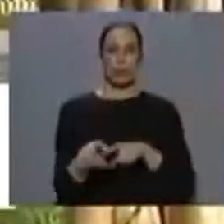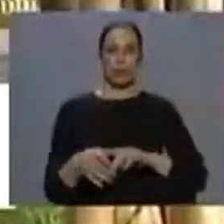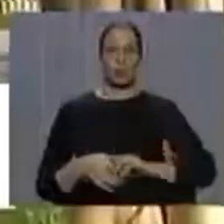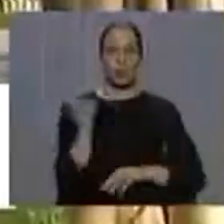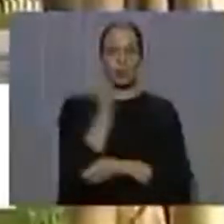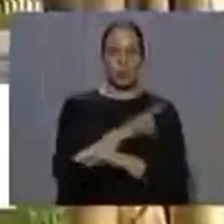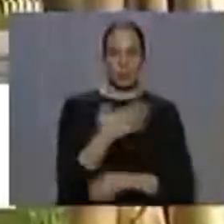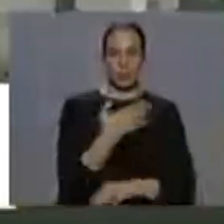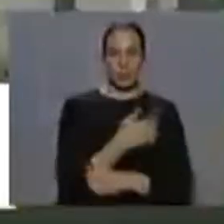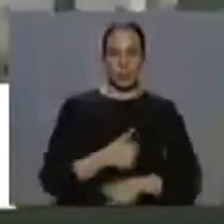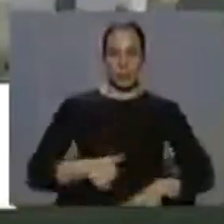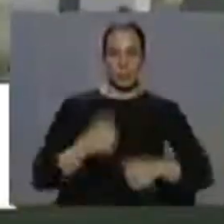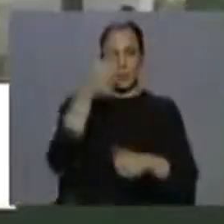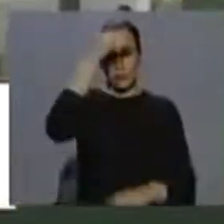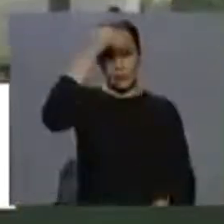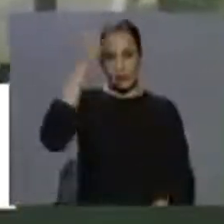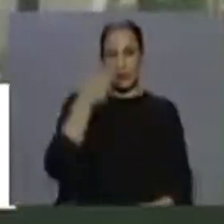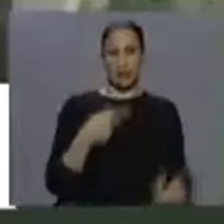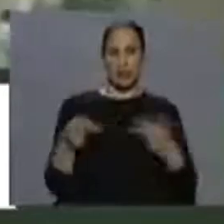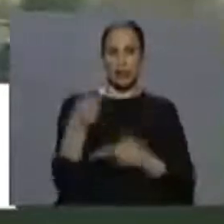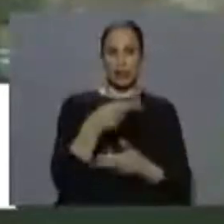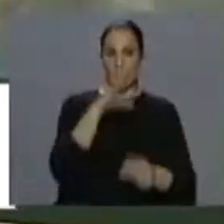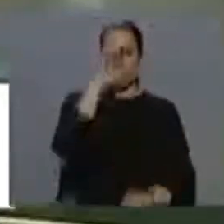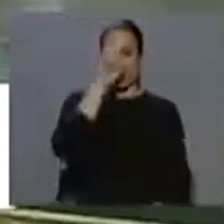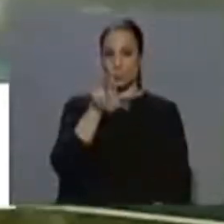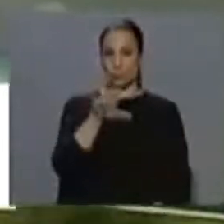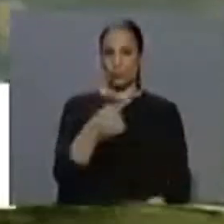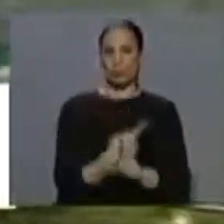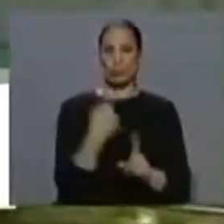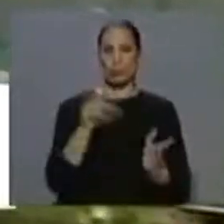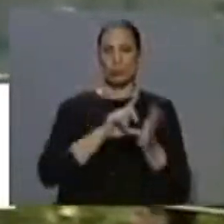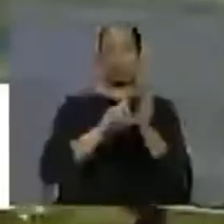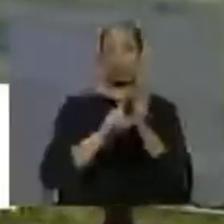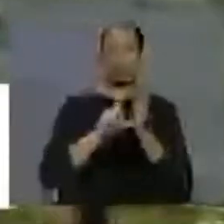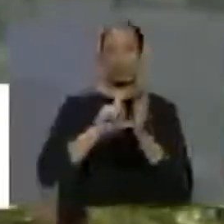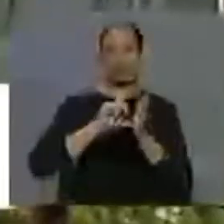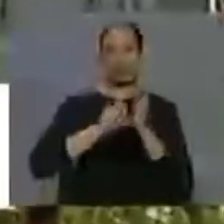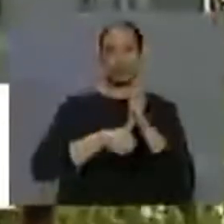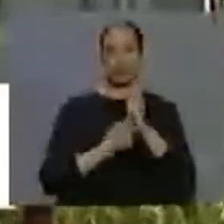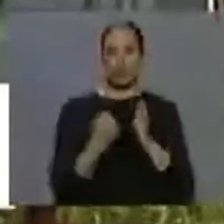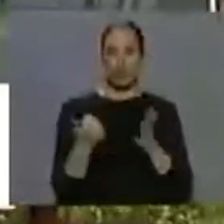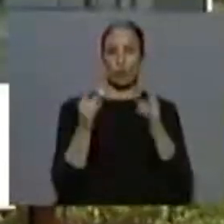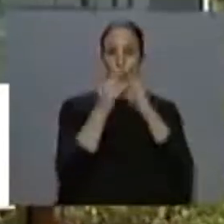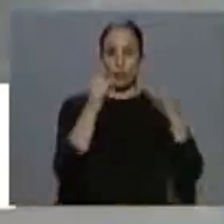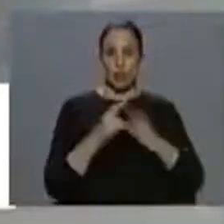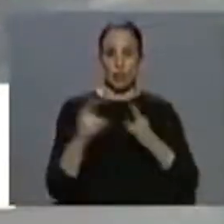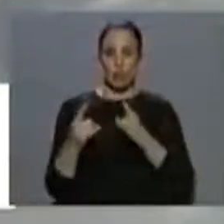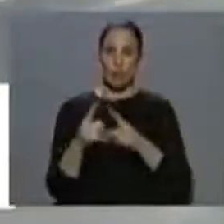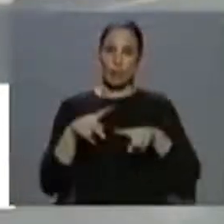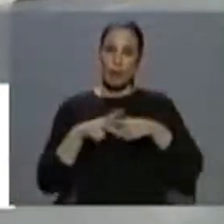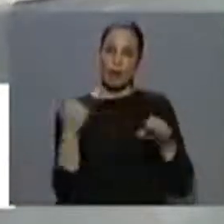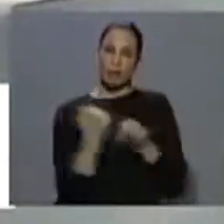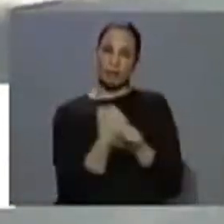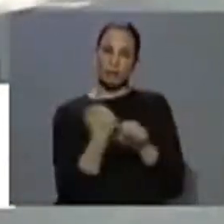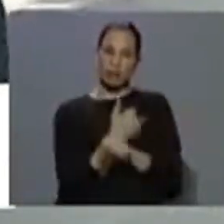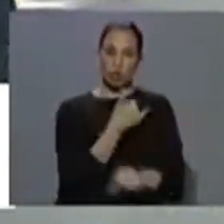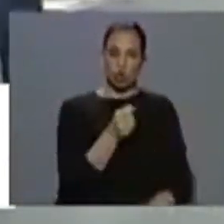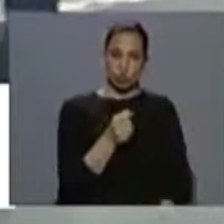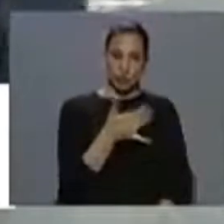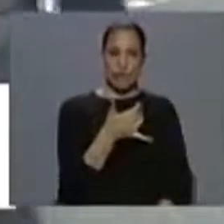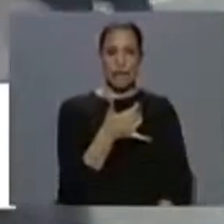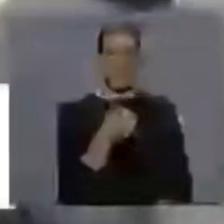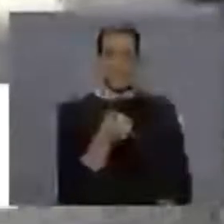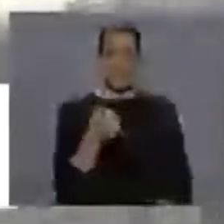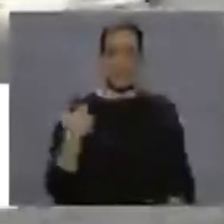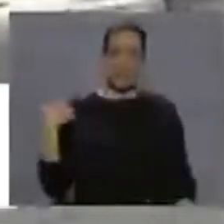Gaudêncio criticou o governo regional. Em causa está o projeto de requalificação do Parque de Campismo, que foi anunciado em 2015 e